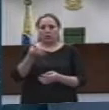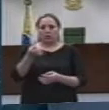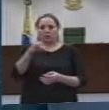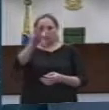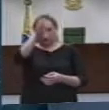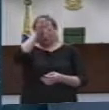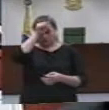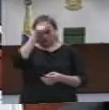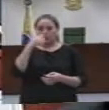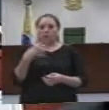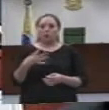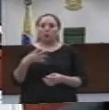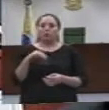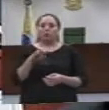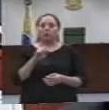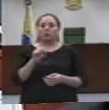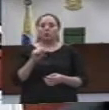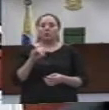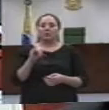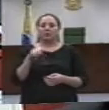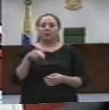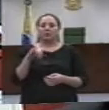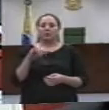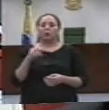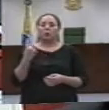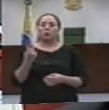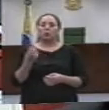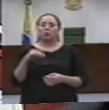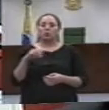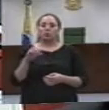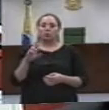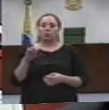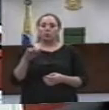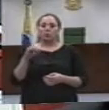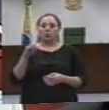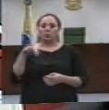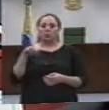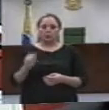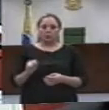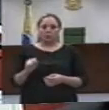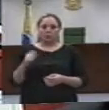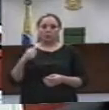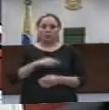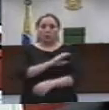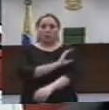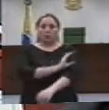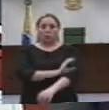quatro messiânico de duas mãos e no concurso dizer